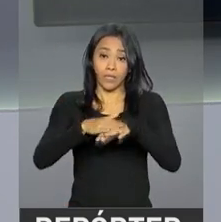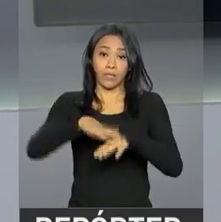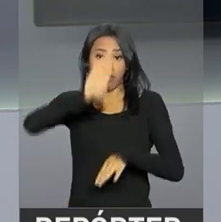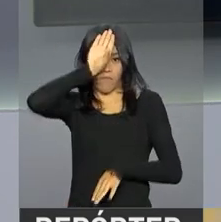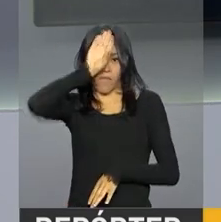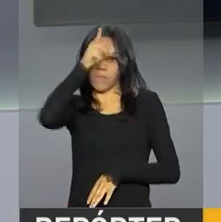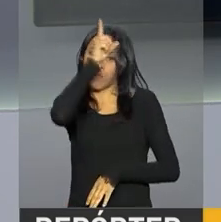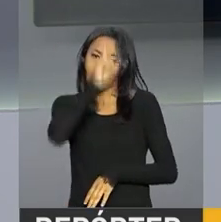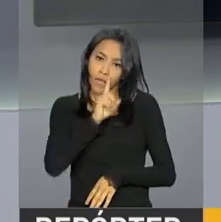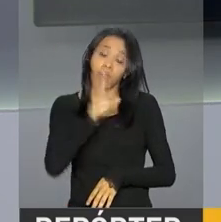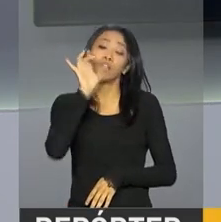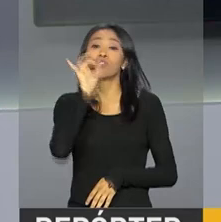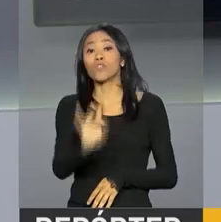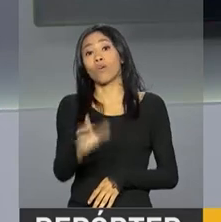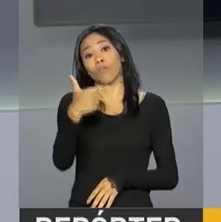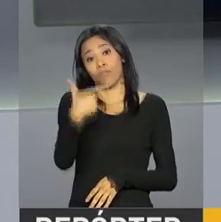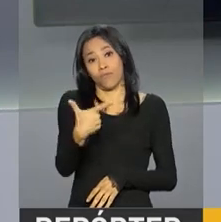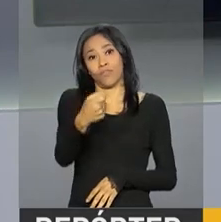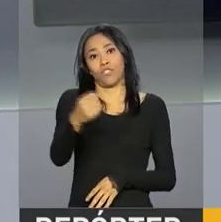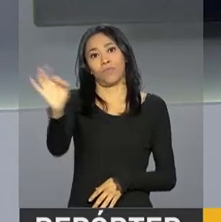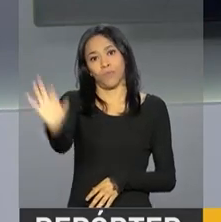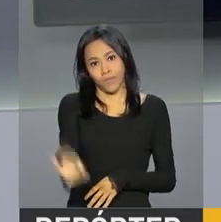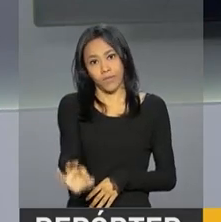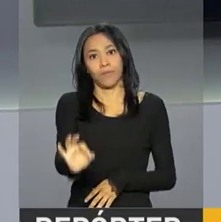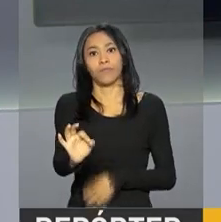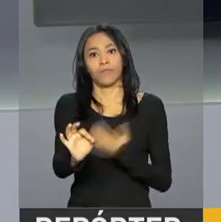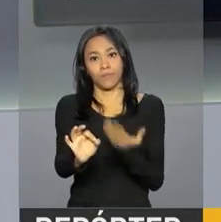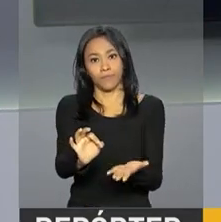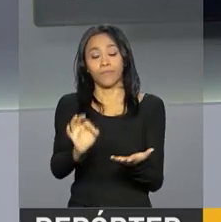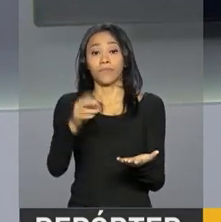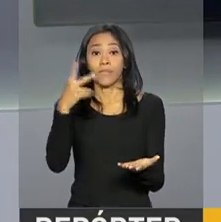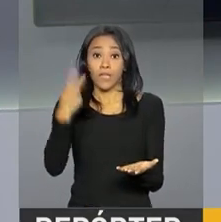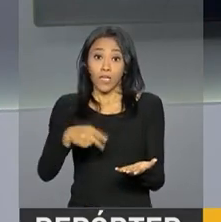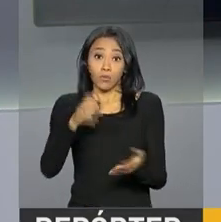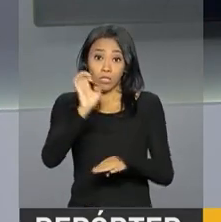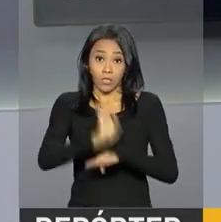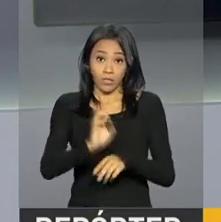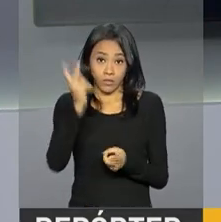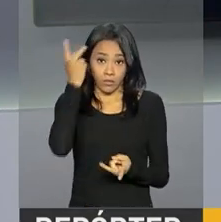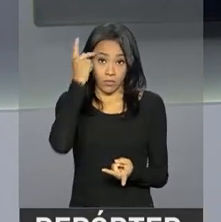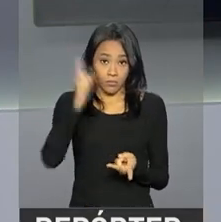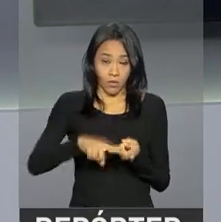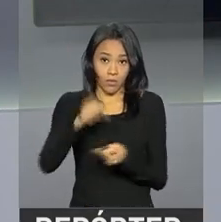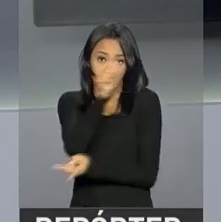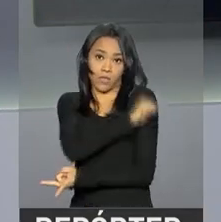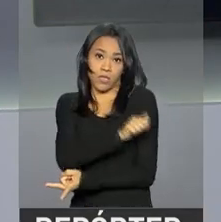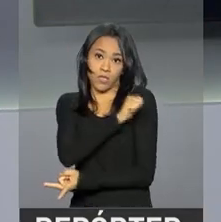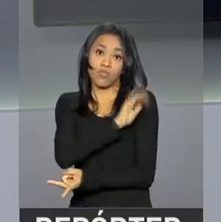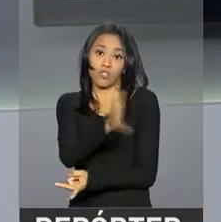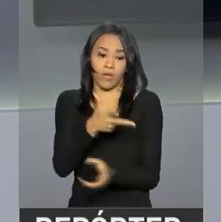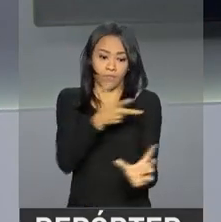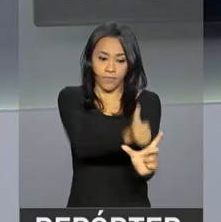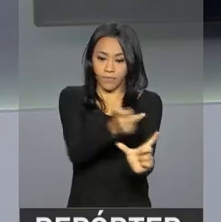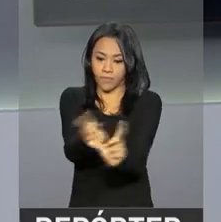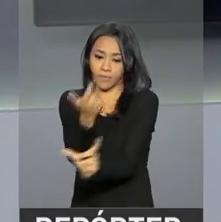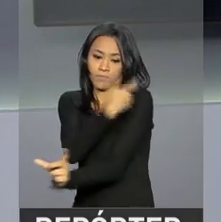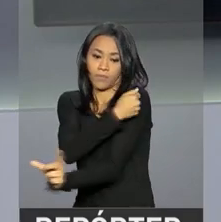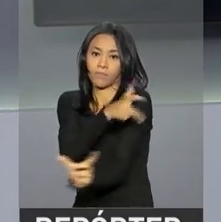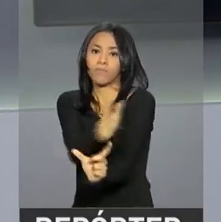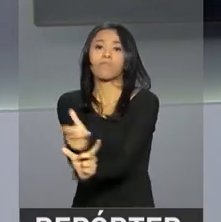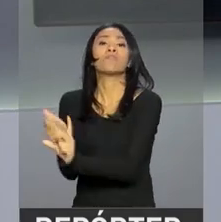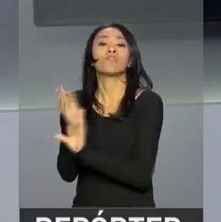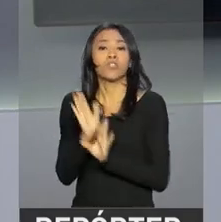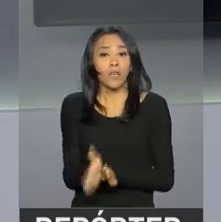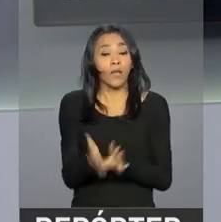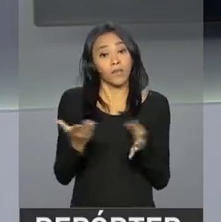Saúde, somente cerca de 20% do público-alvo da campanha nos estados de São Paulo e Rio de Janeiro foi vacinado. O ministro